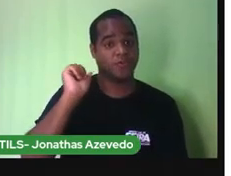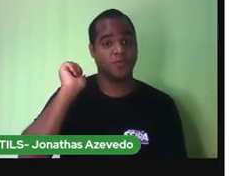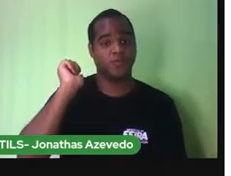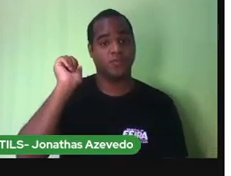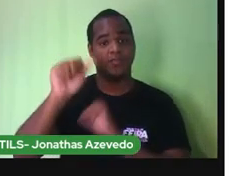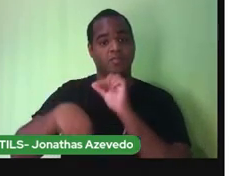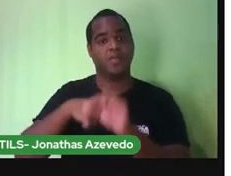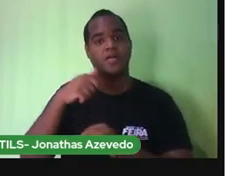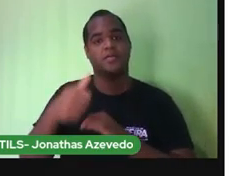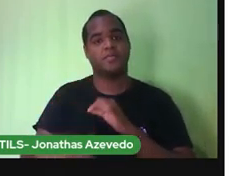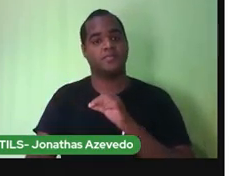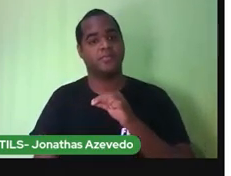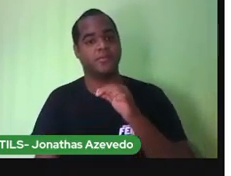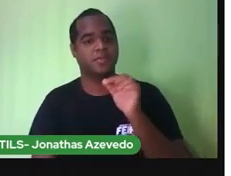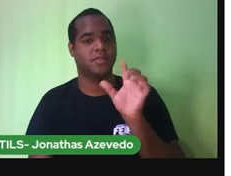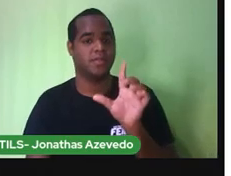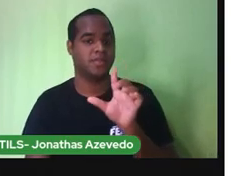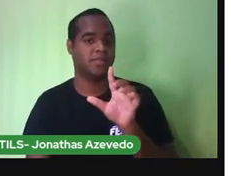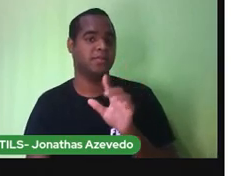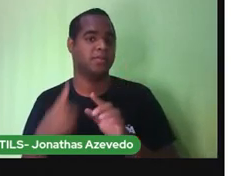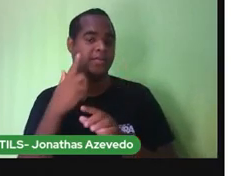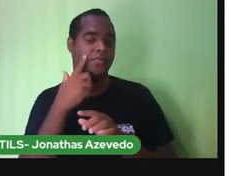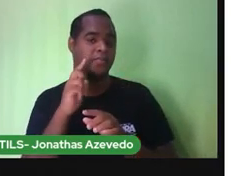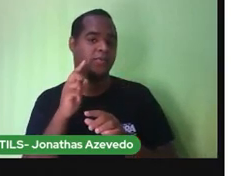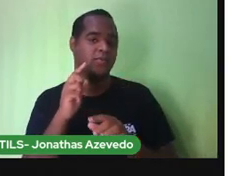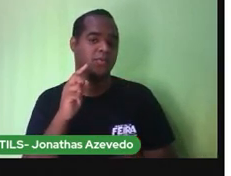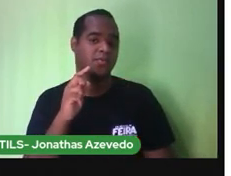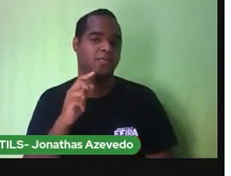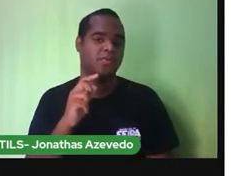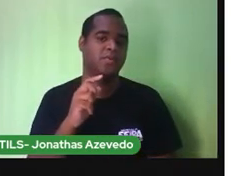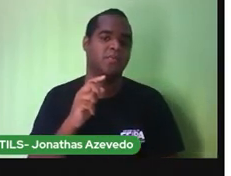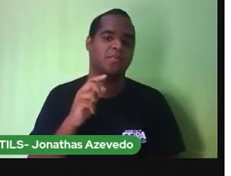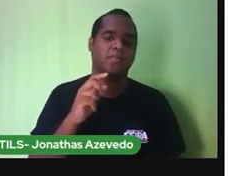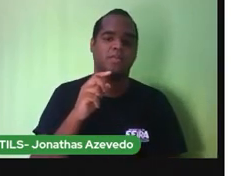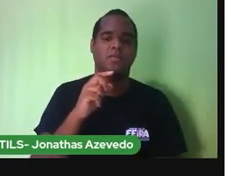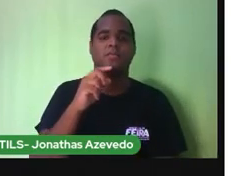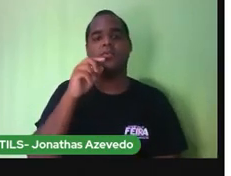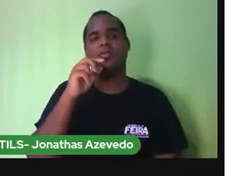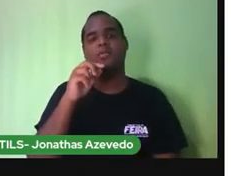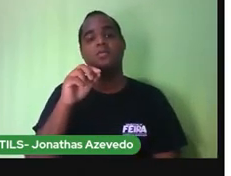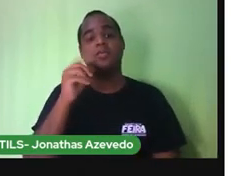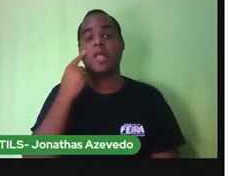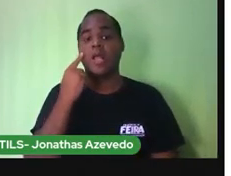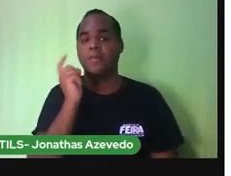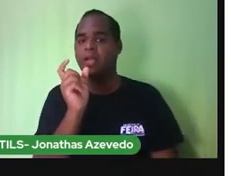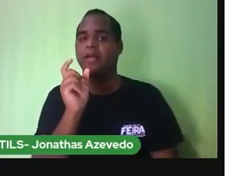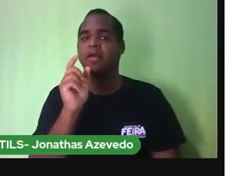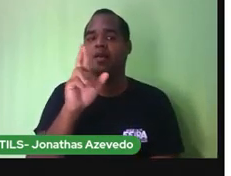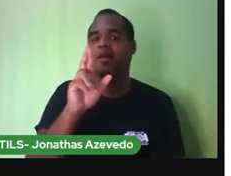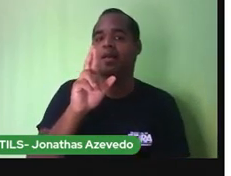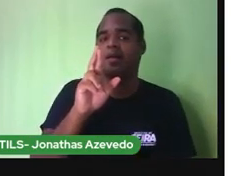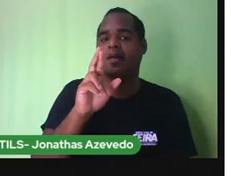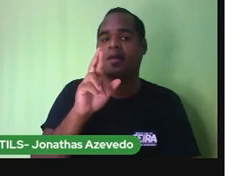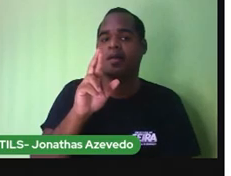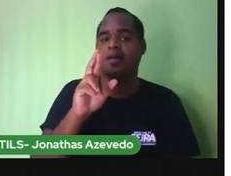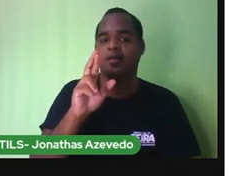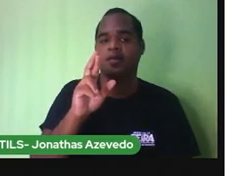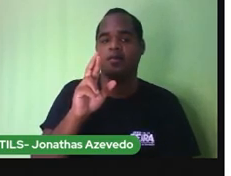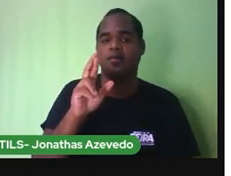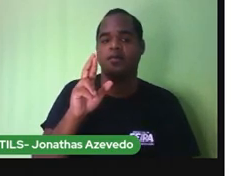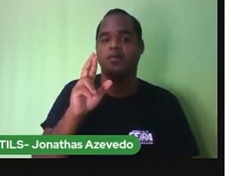a sílaba que está destacada fica olhando nós temos a palavra quem é Patati e a